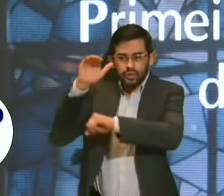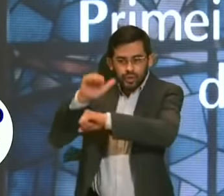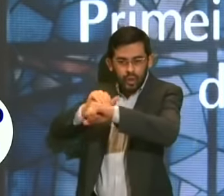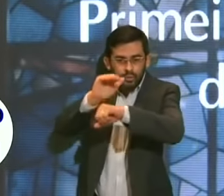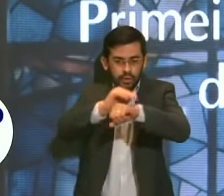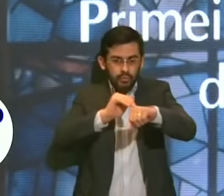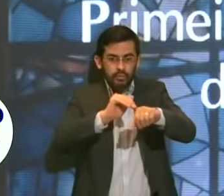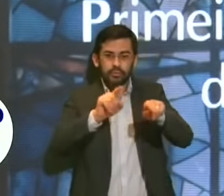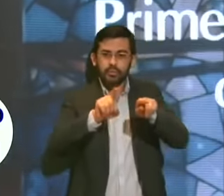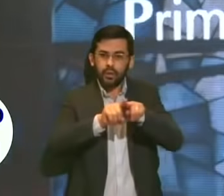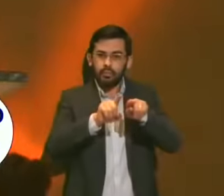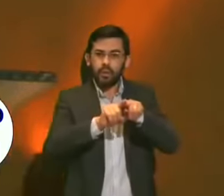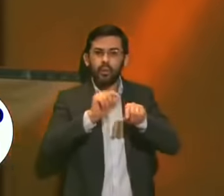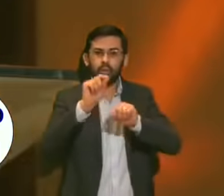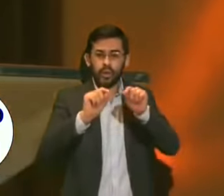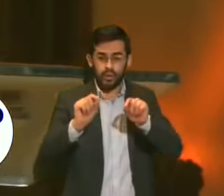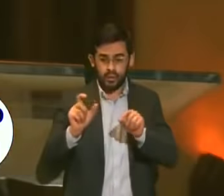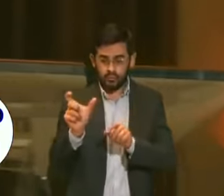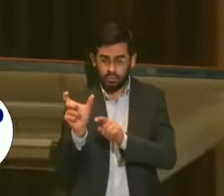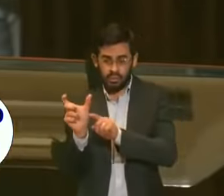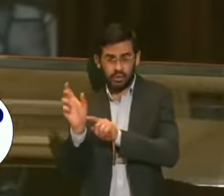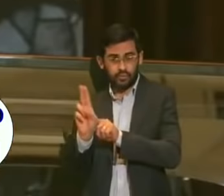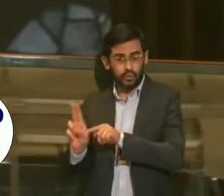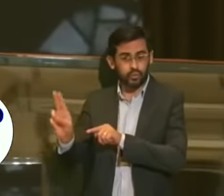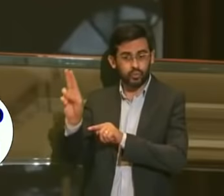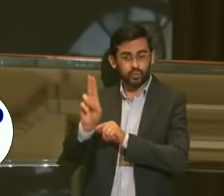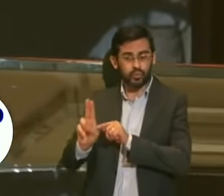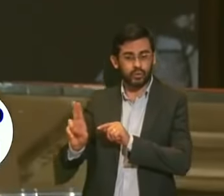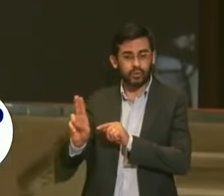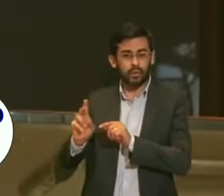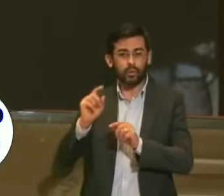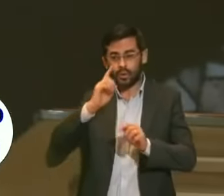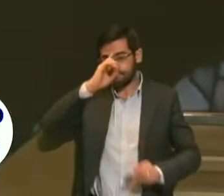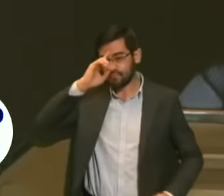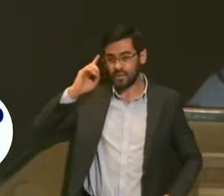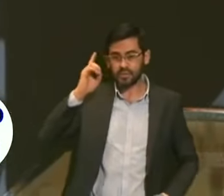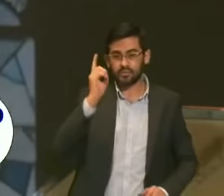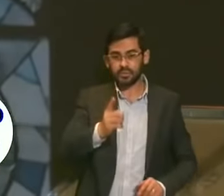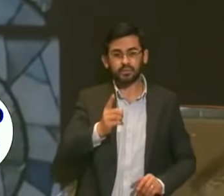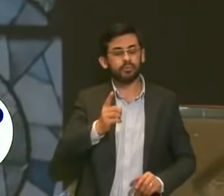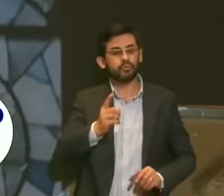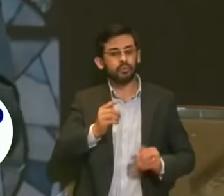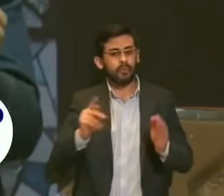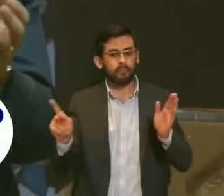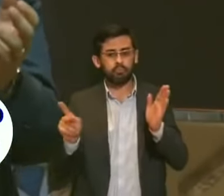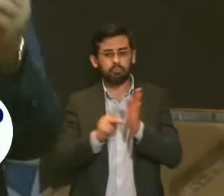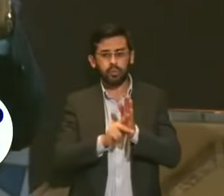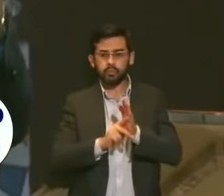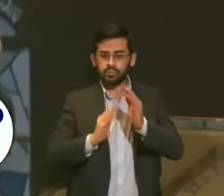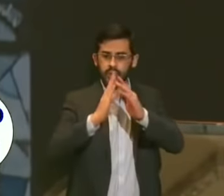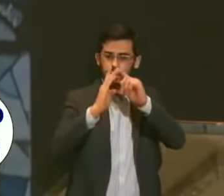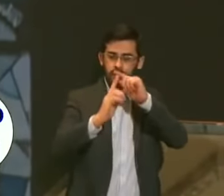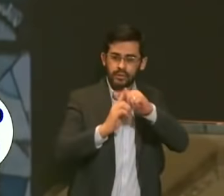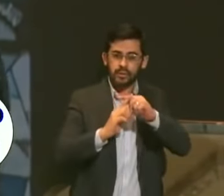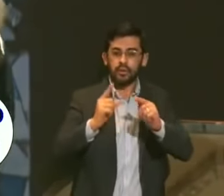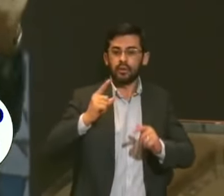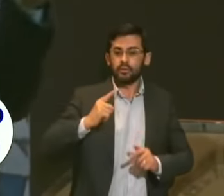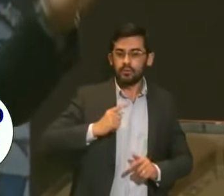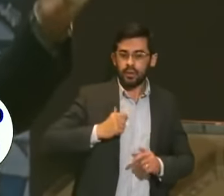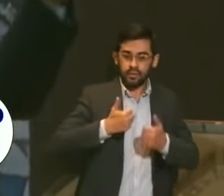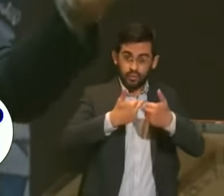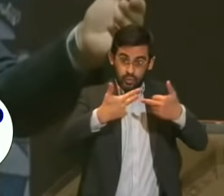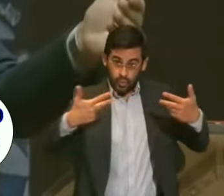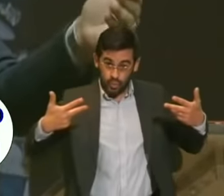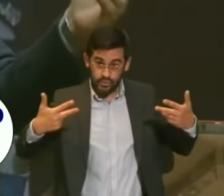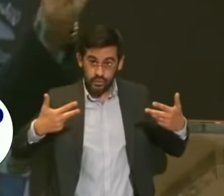E esse é um termo muito usado para dizer dos mandamentos recíprocos. Quer dizer, há coisas que o povo